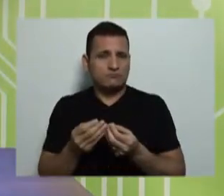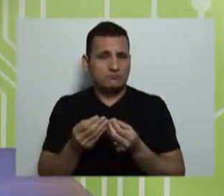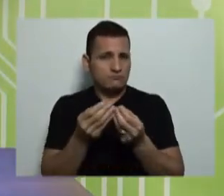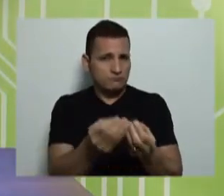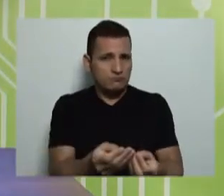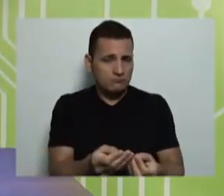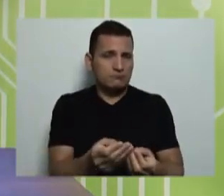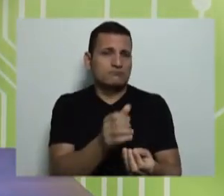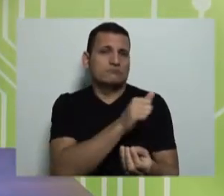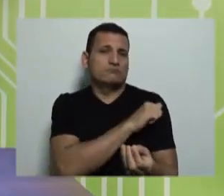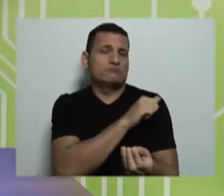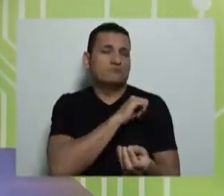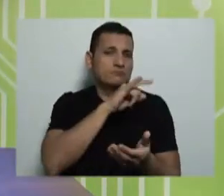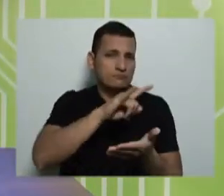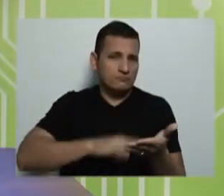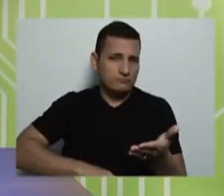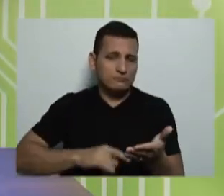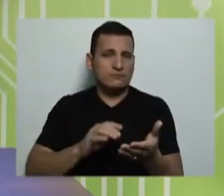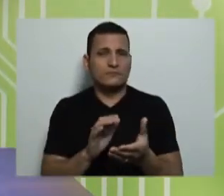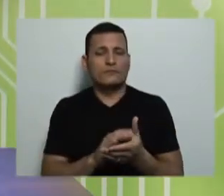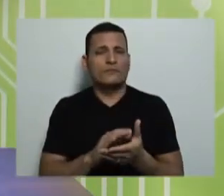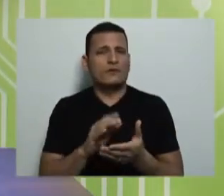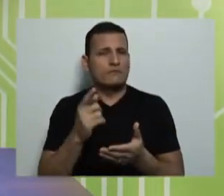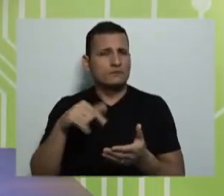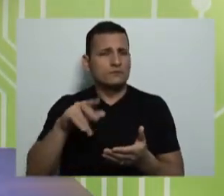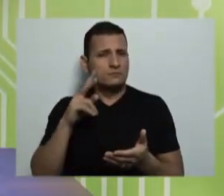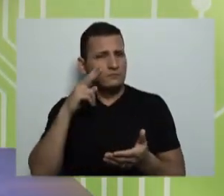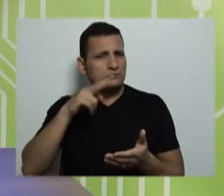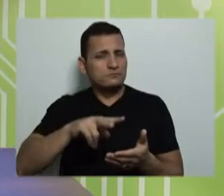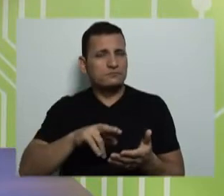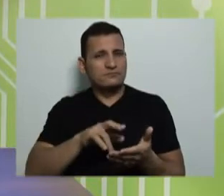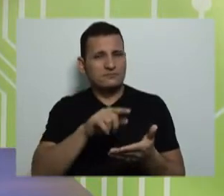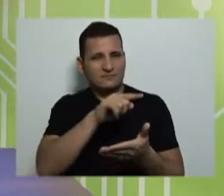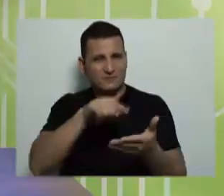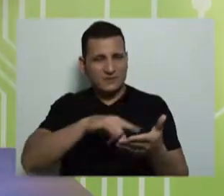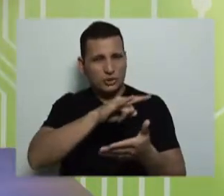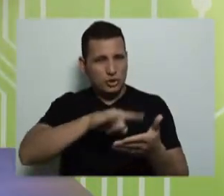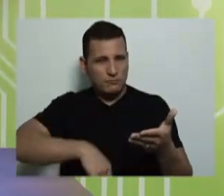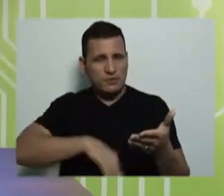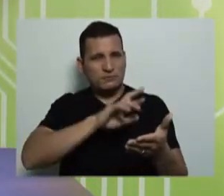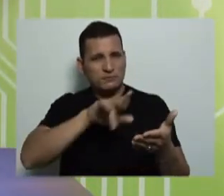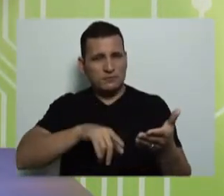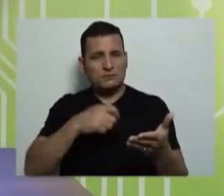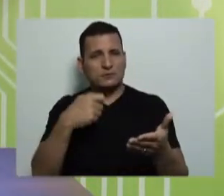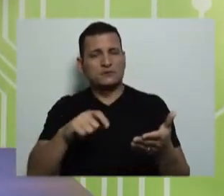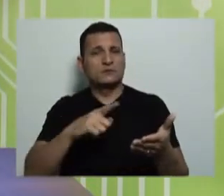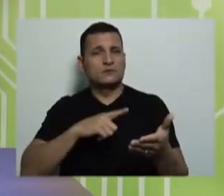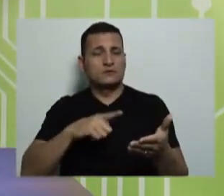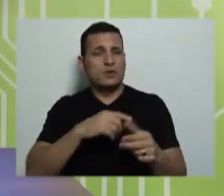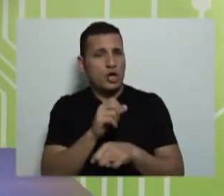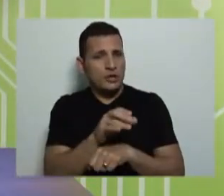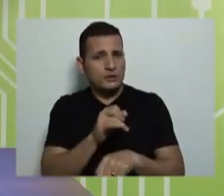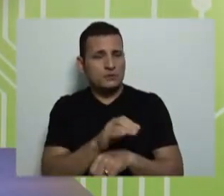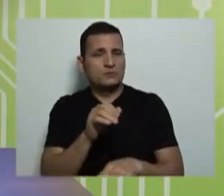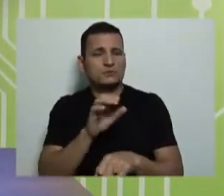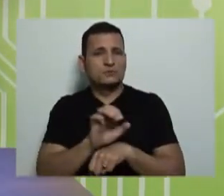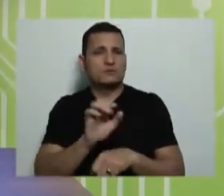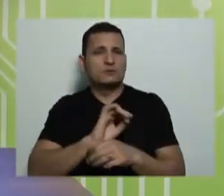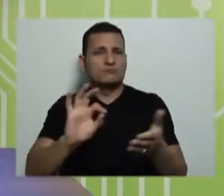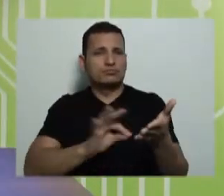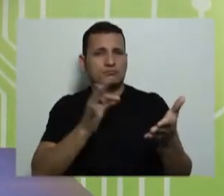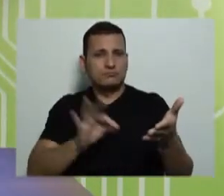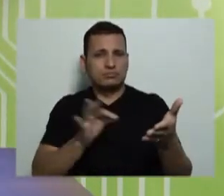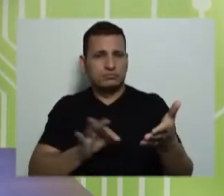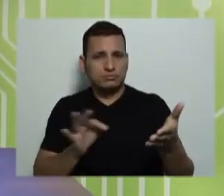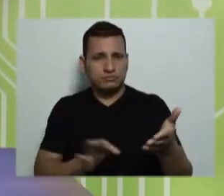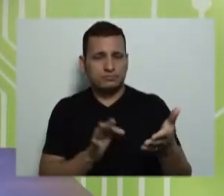o preenchimento. Vocês vão ver que vários desses documentos vão ter que ter a assinatura do orientador de estágio. Mais para frente a gente vai falar de cada